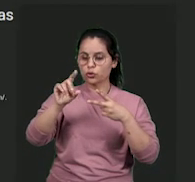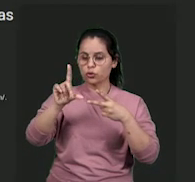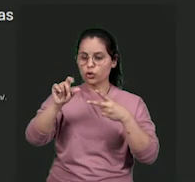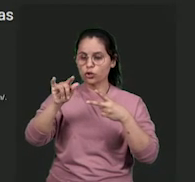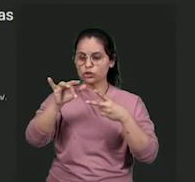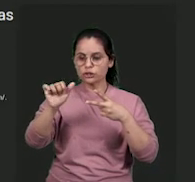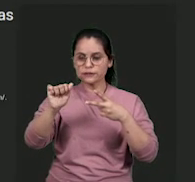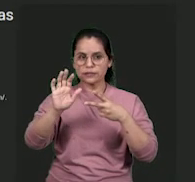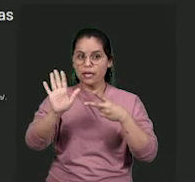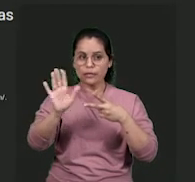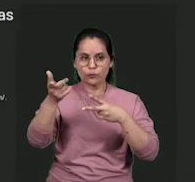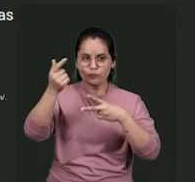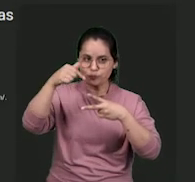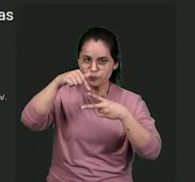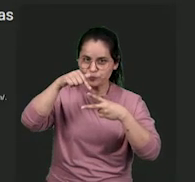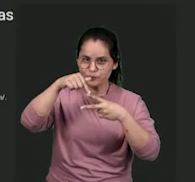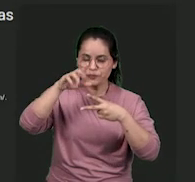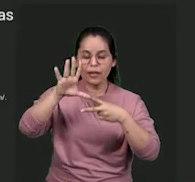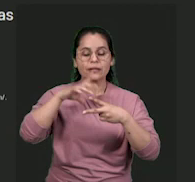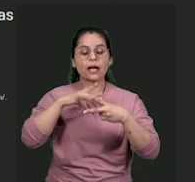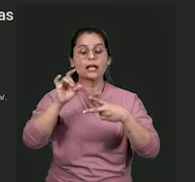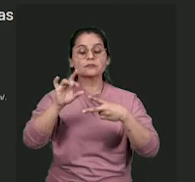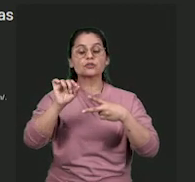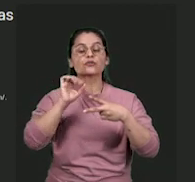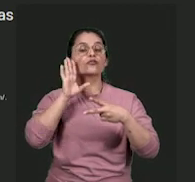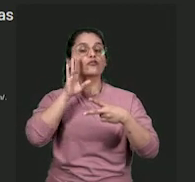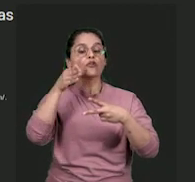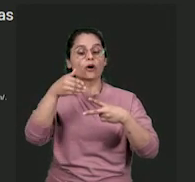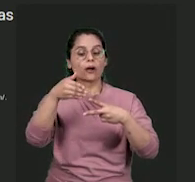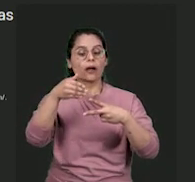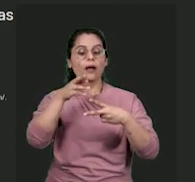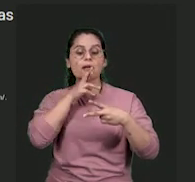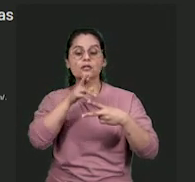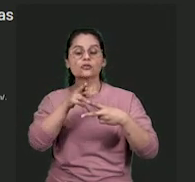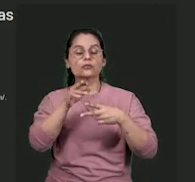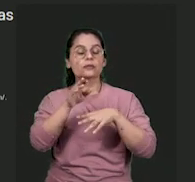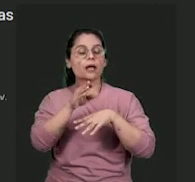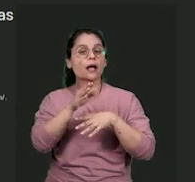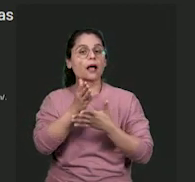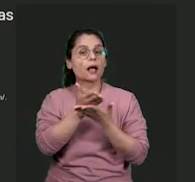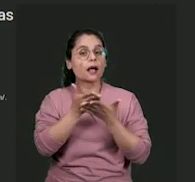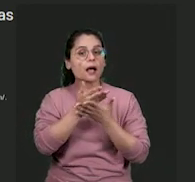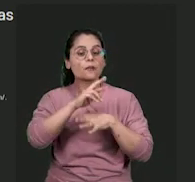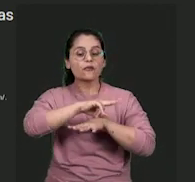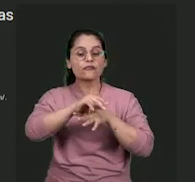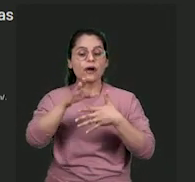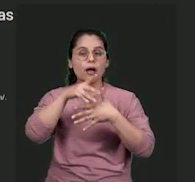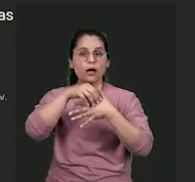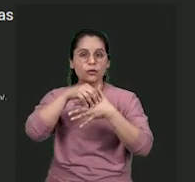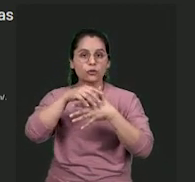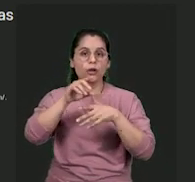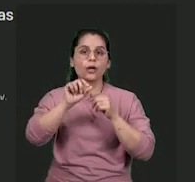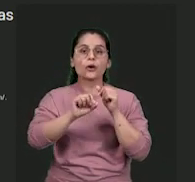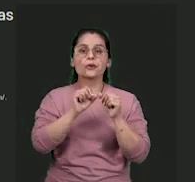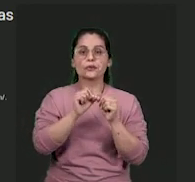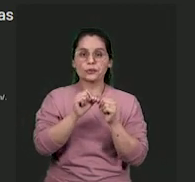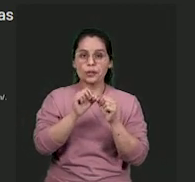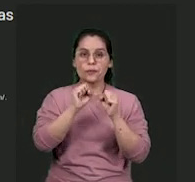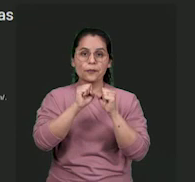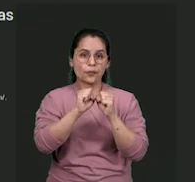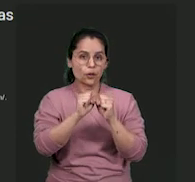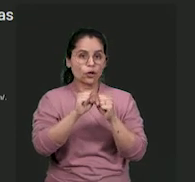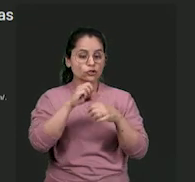está falando do urologista. O especialista é dedicado ao diagnóstico e tratamento de diversas doenças, entre elas